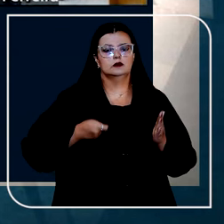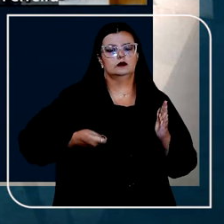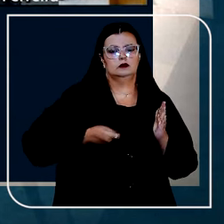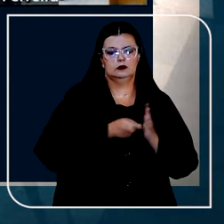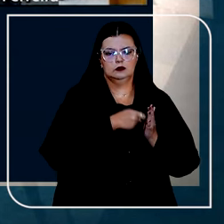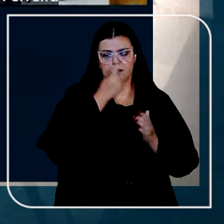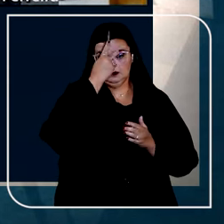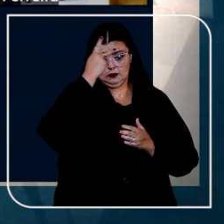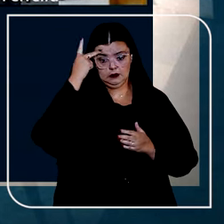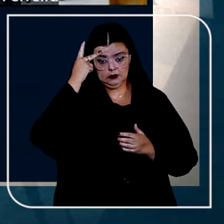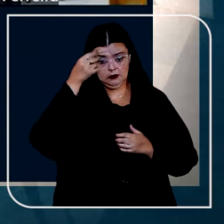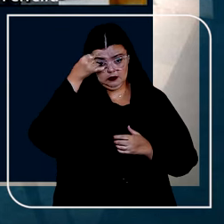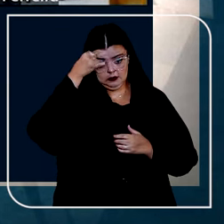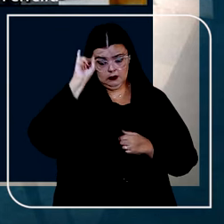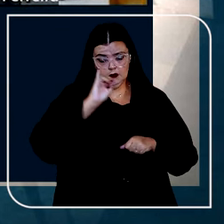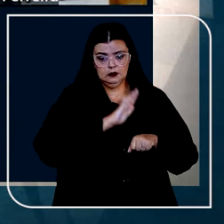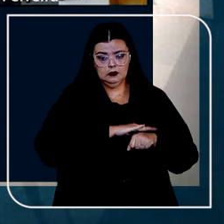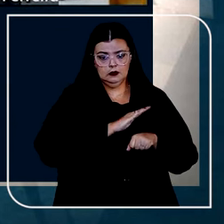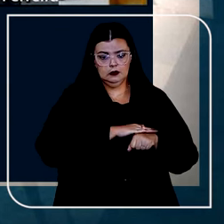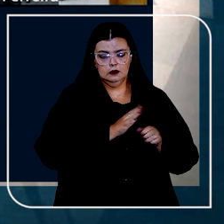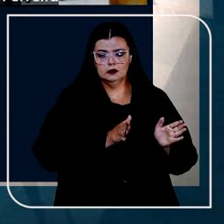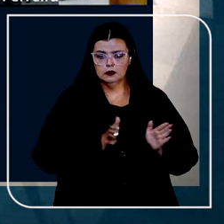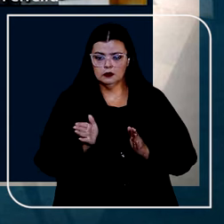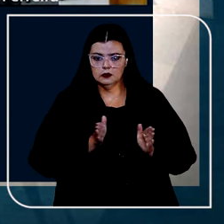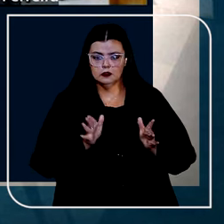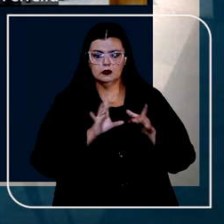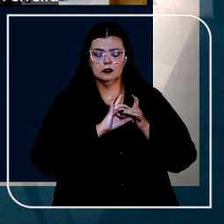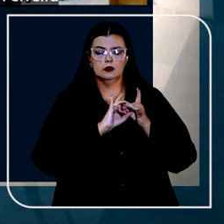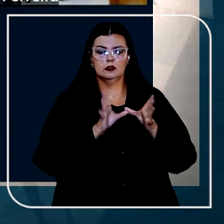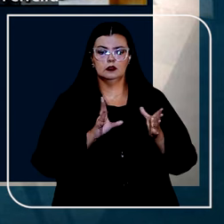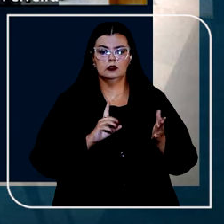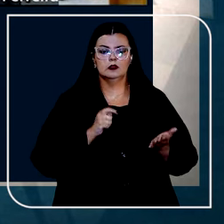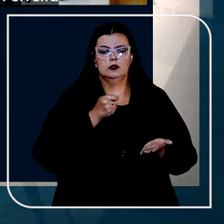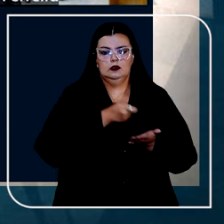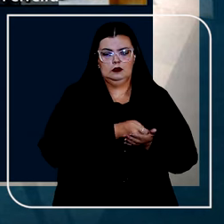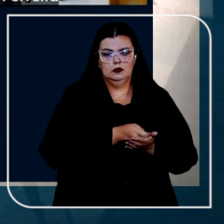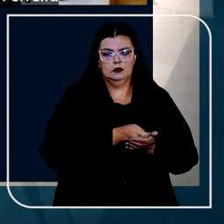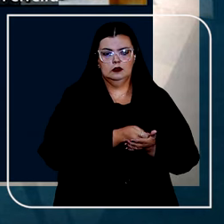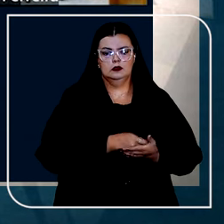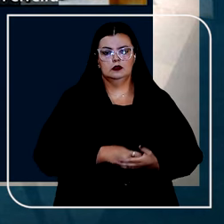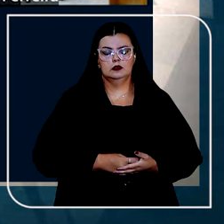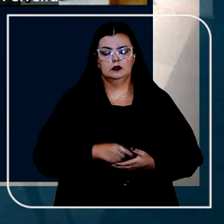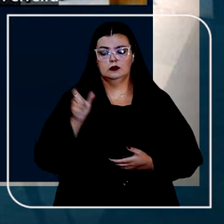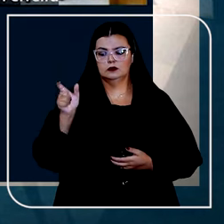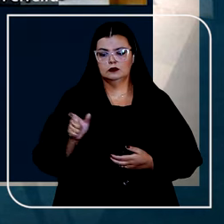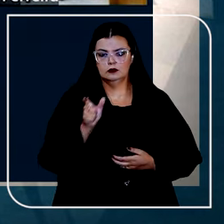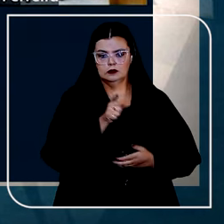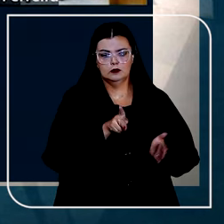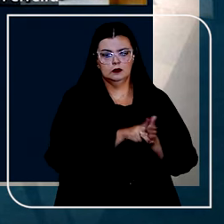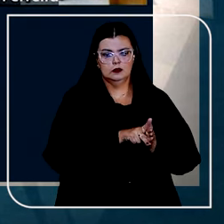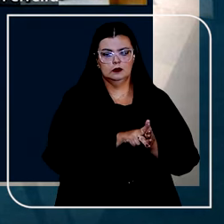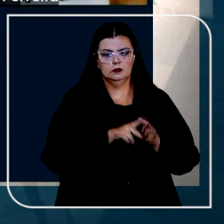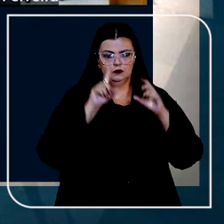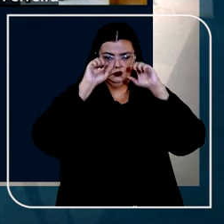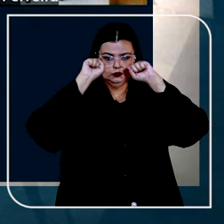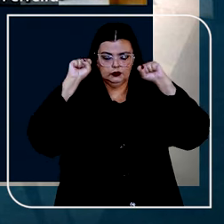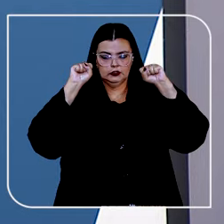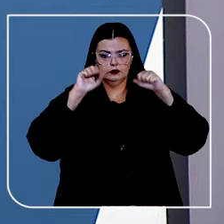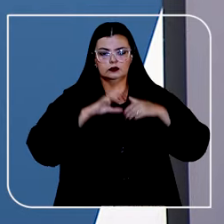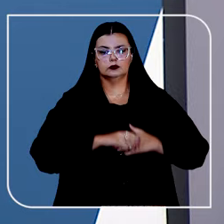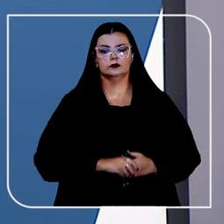coersão à pessoa a fim de evitar que o período de restrição da Liberdade seja fixado de maneira indiscriminada pelo